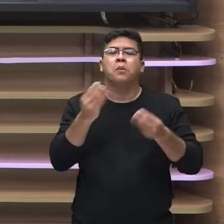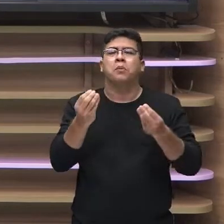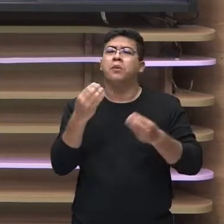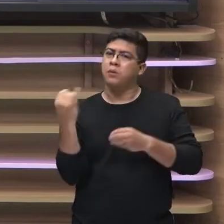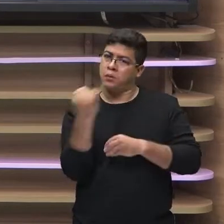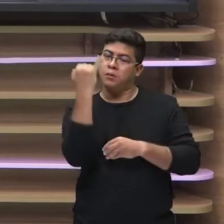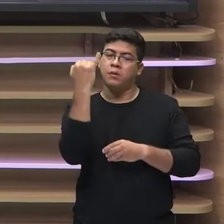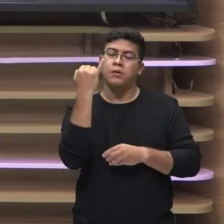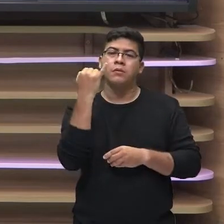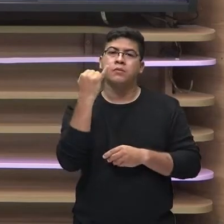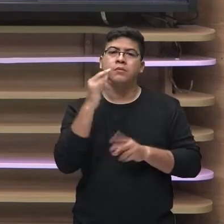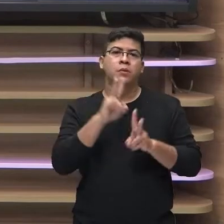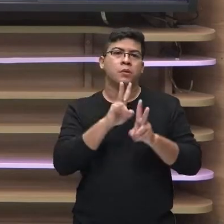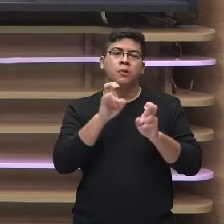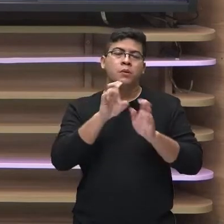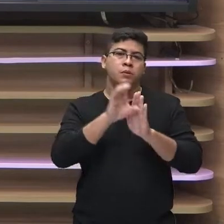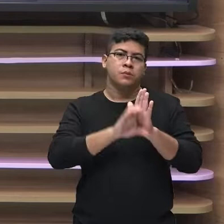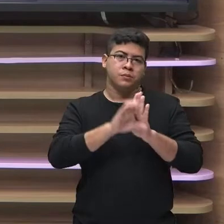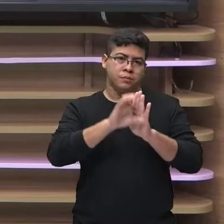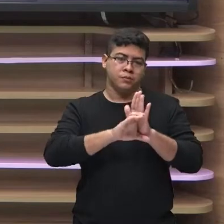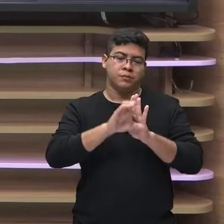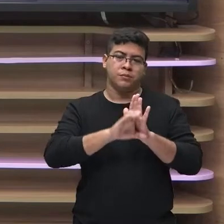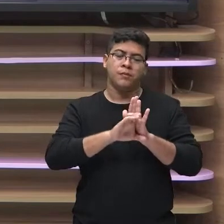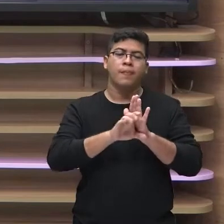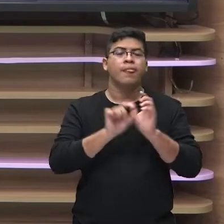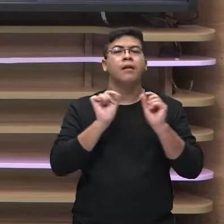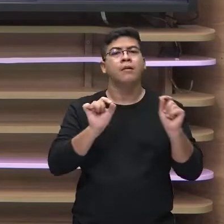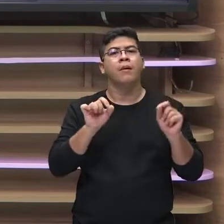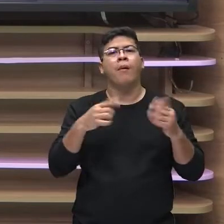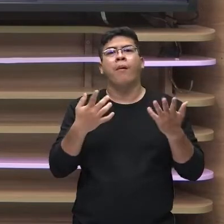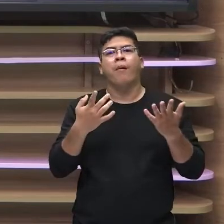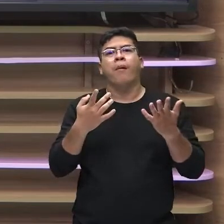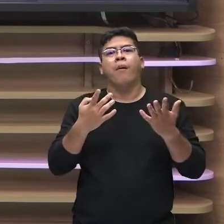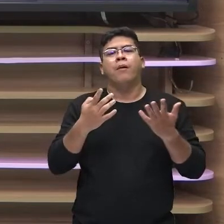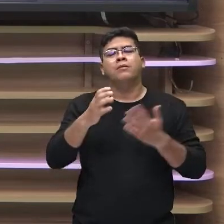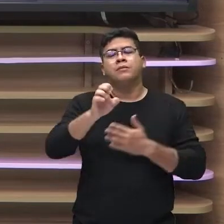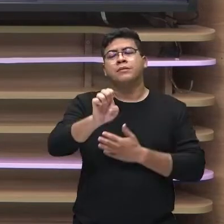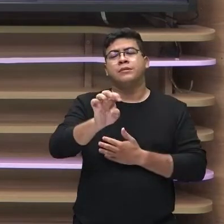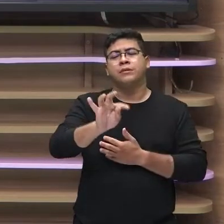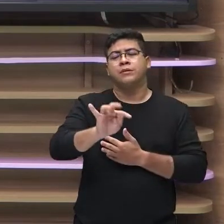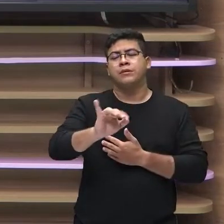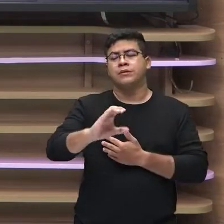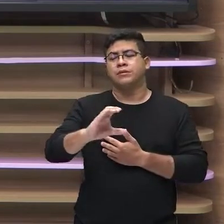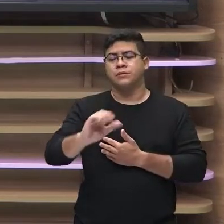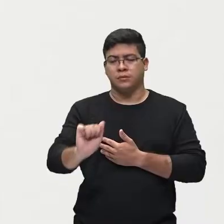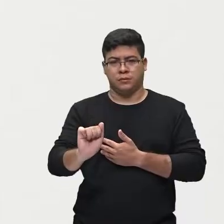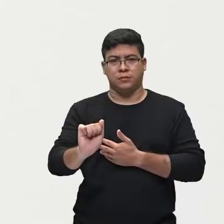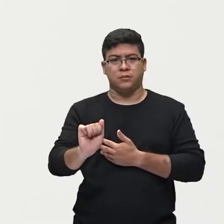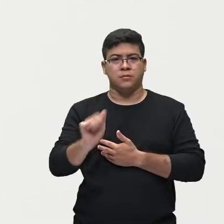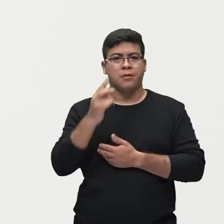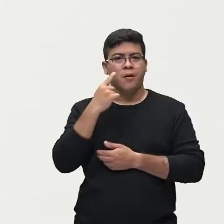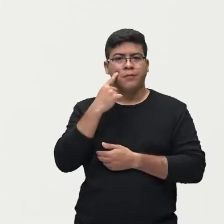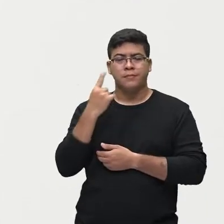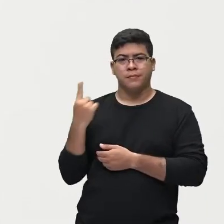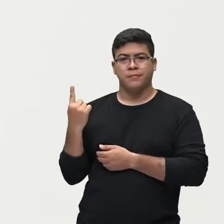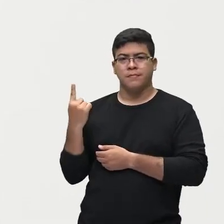conceito. Você pode me perguntar, professor, mas o que é ética? Presta atenção na próxima cartela